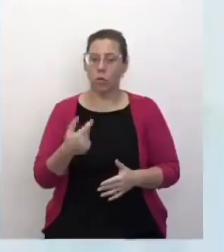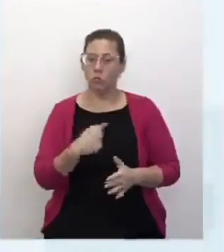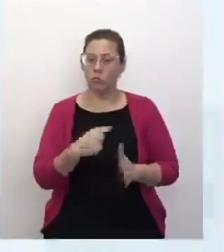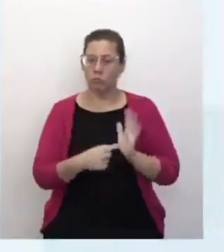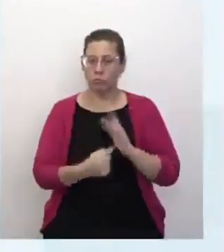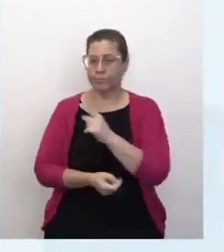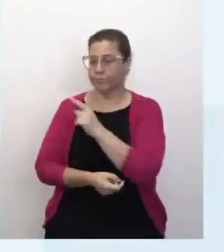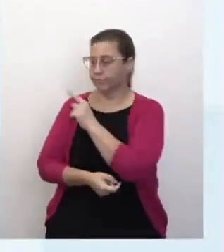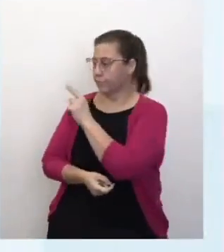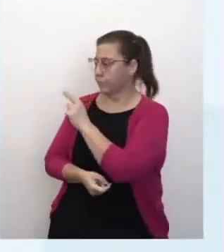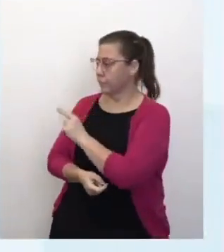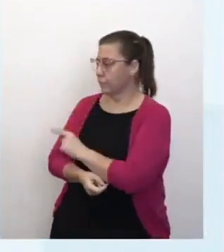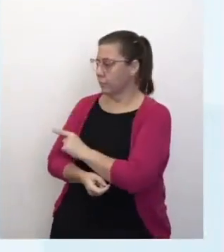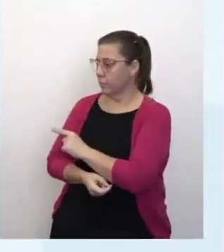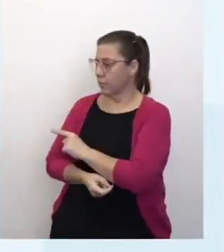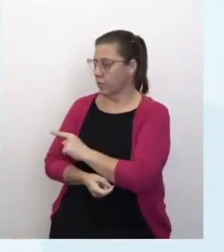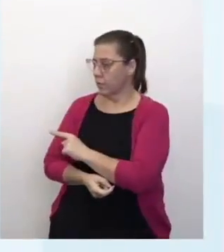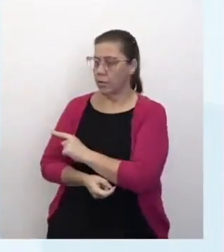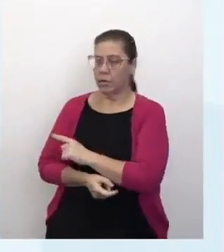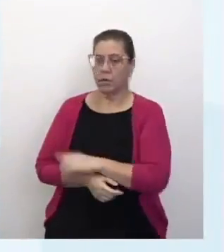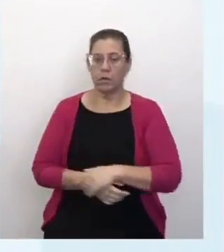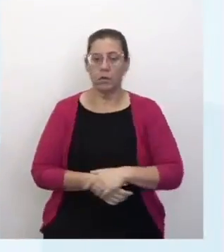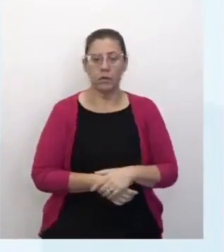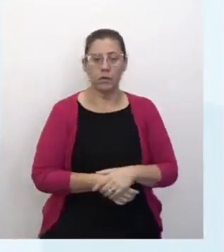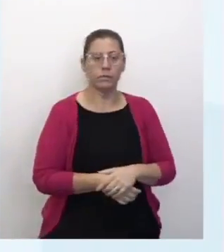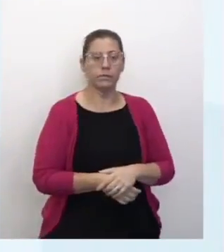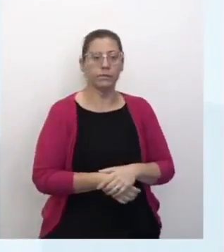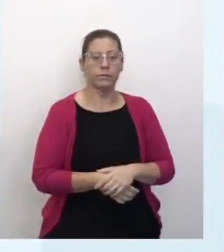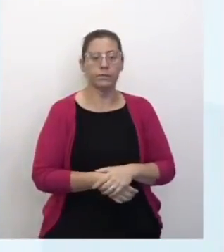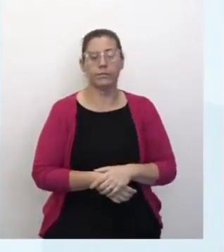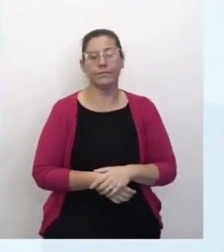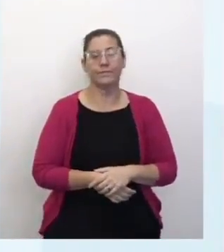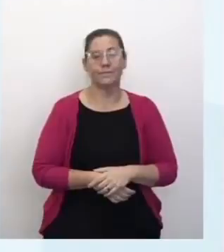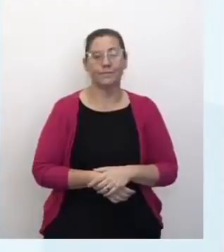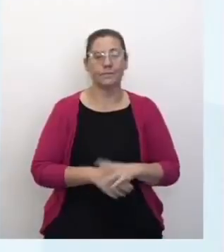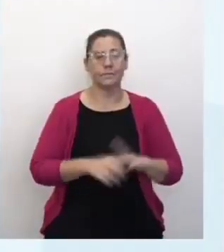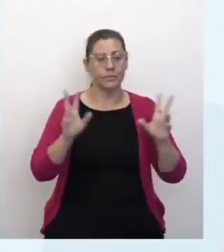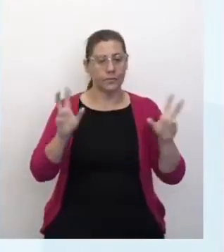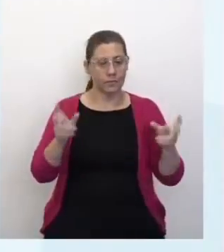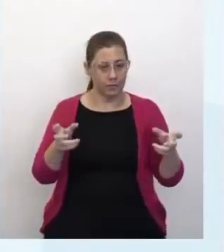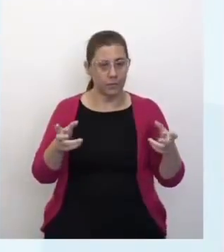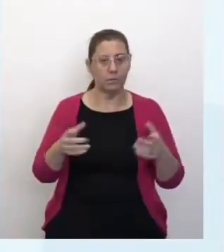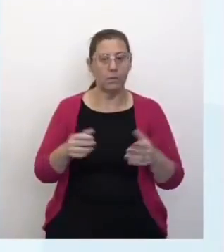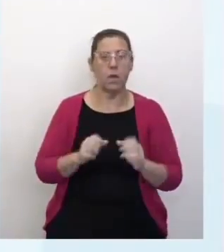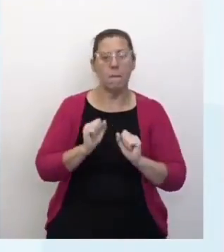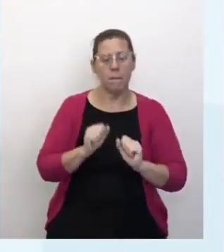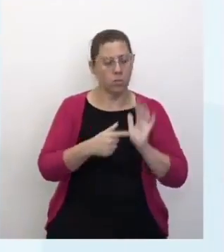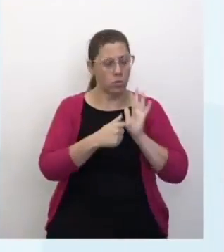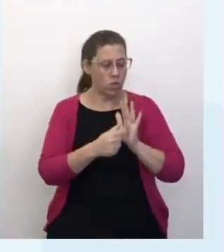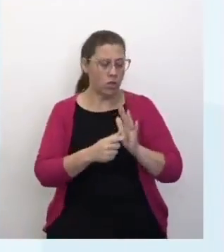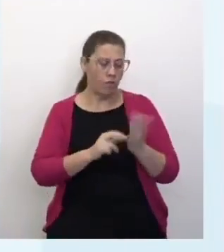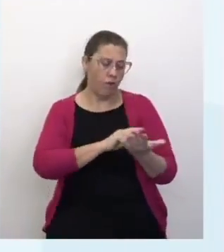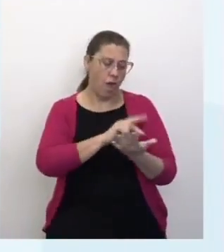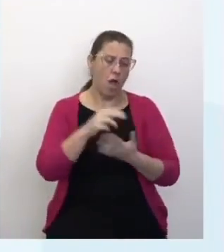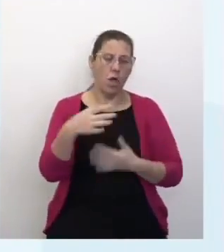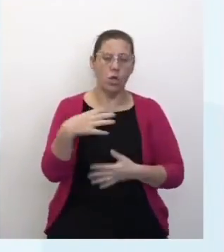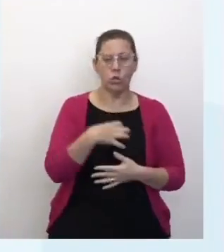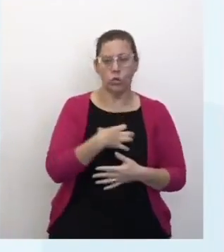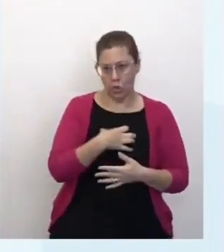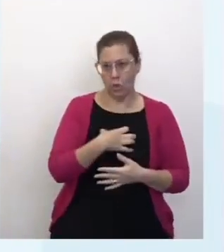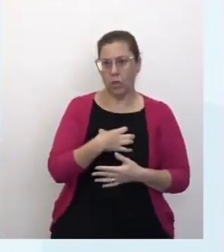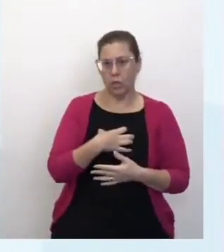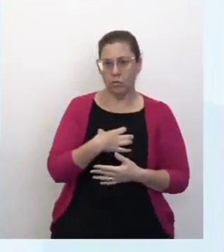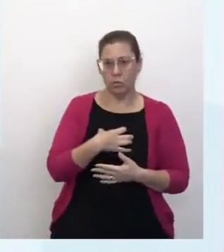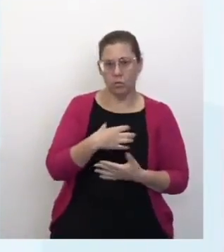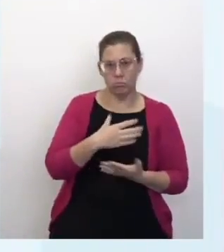tela. Uma mesma temática pode ser apresentada com visões diferentes e ser